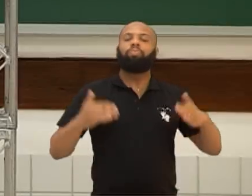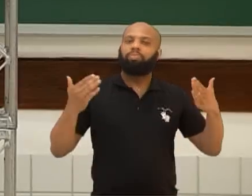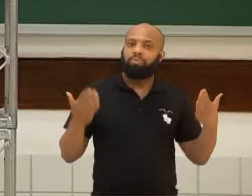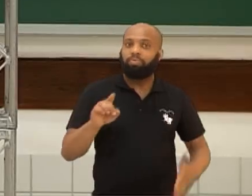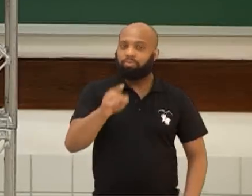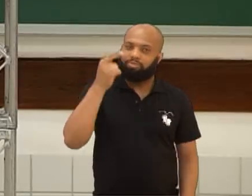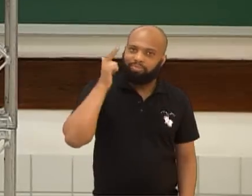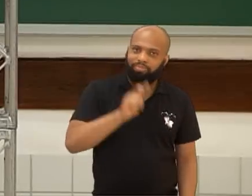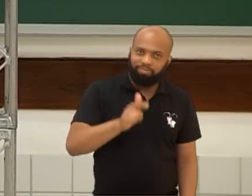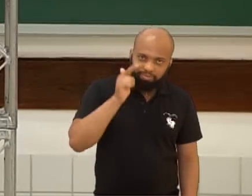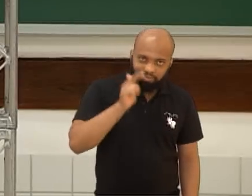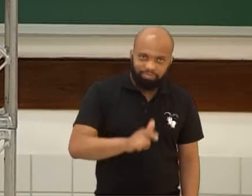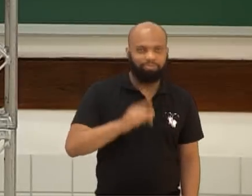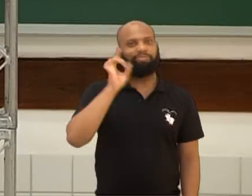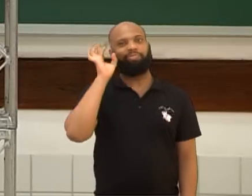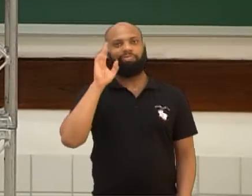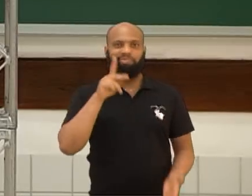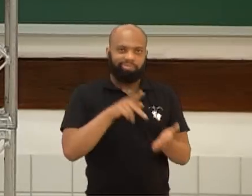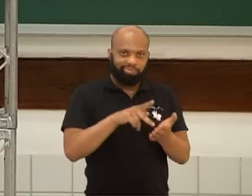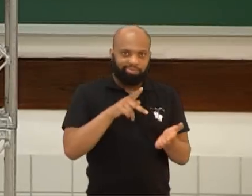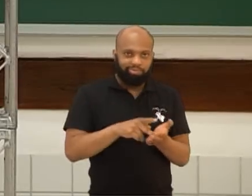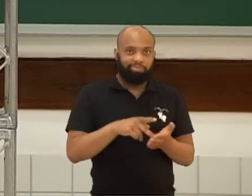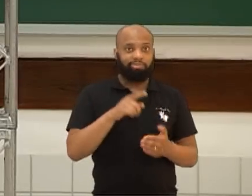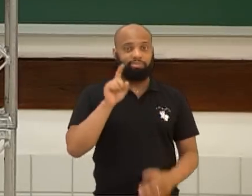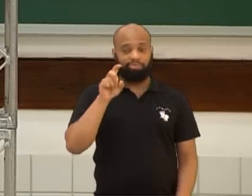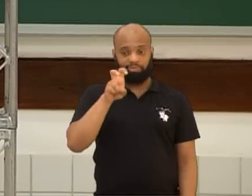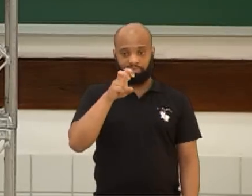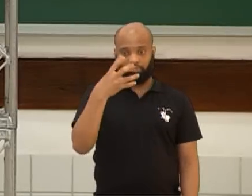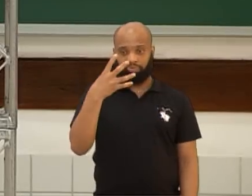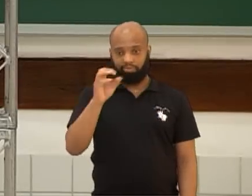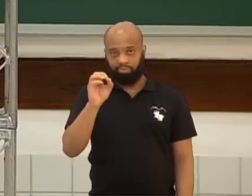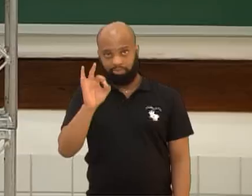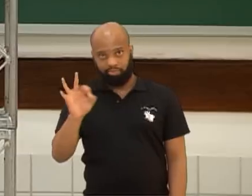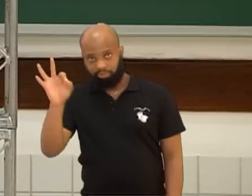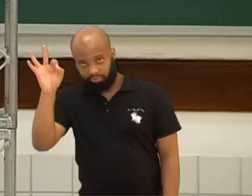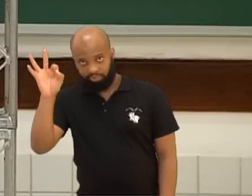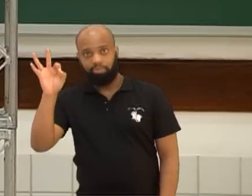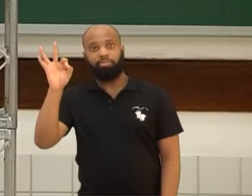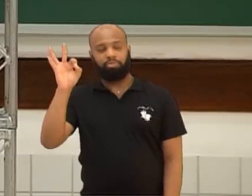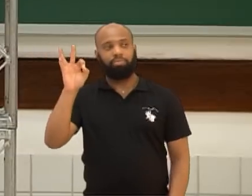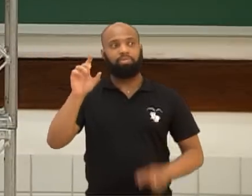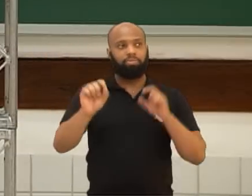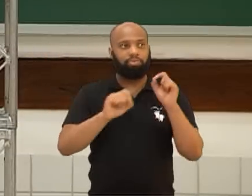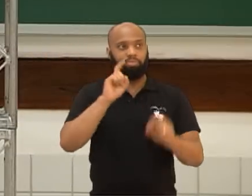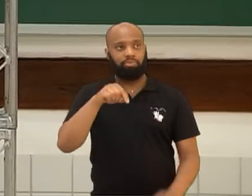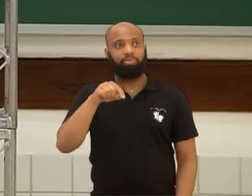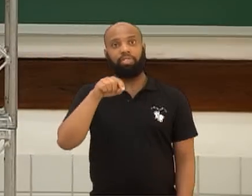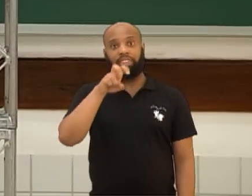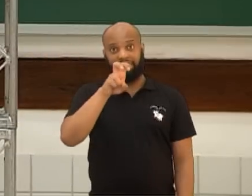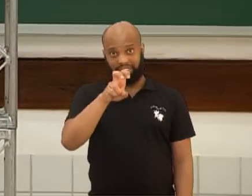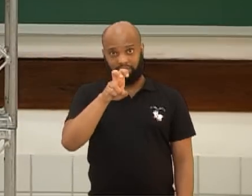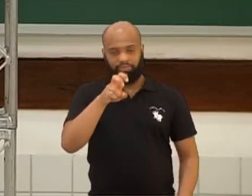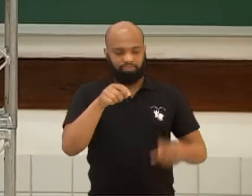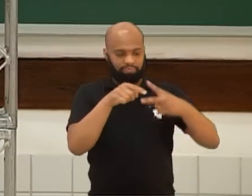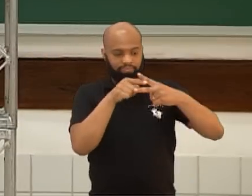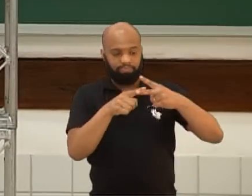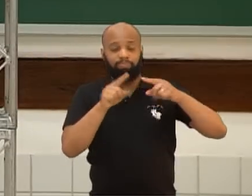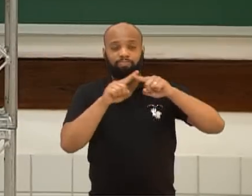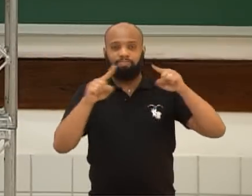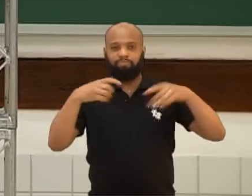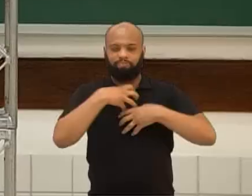E aí, conseguiram? Foi fácil, né? 540 graus é os 5 ângulos. Como ele é